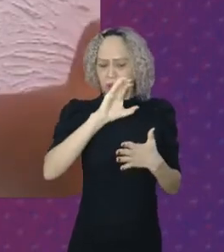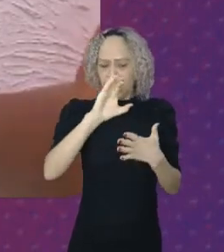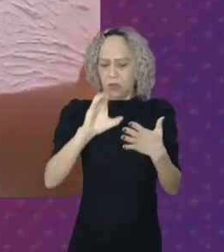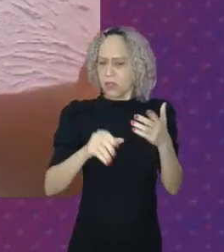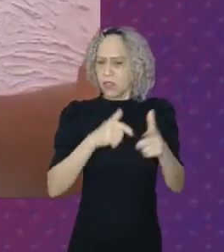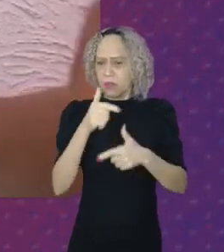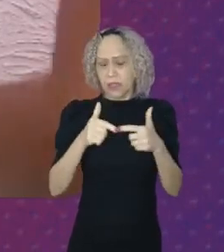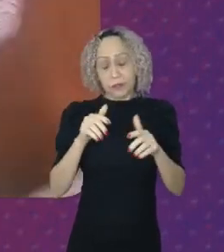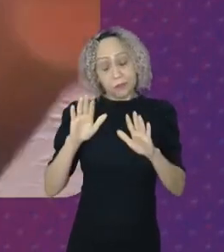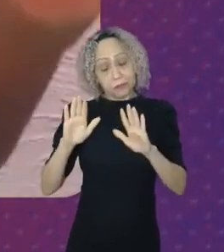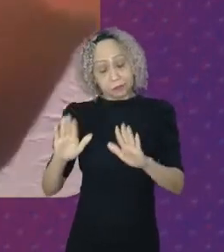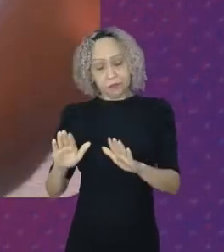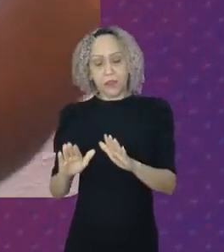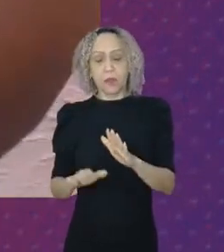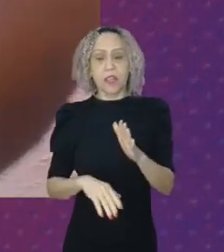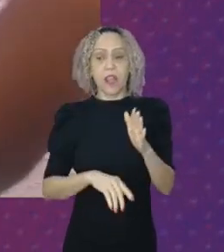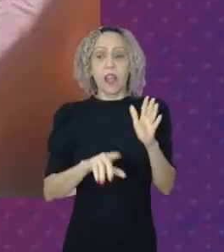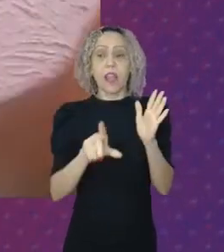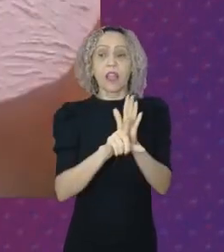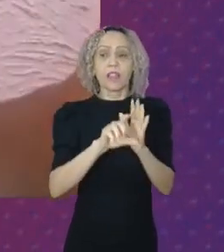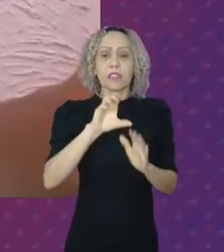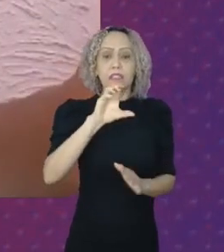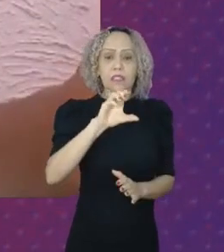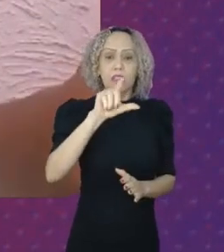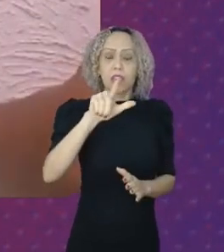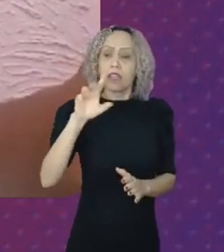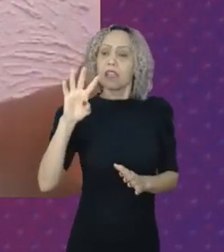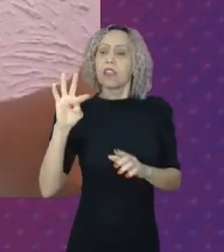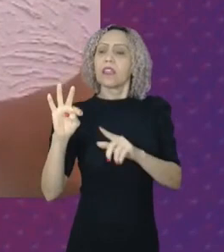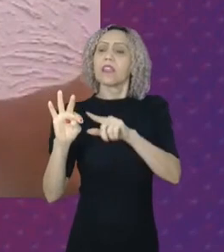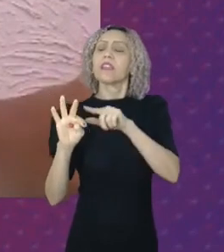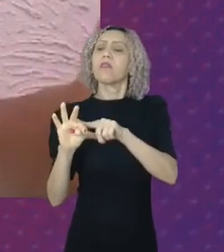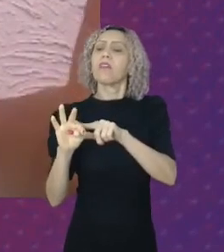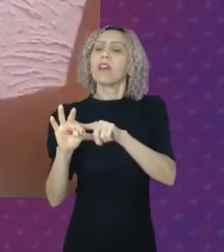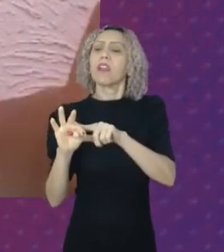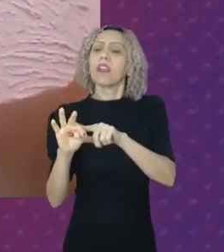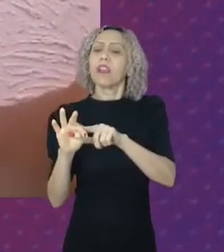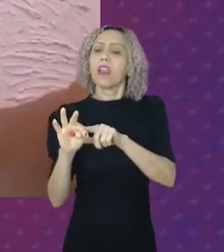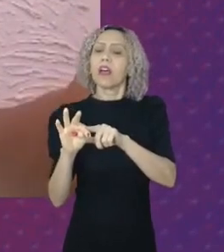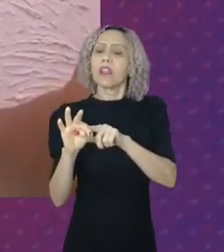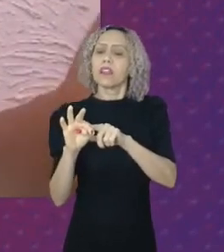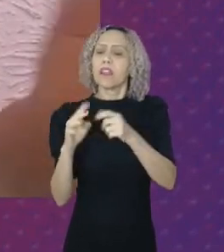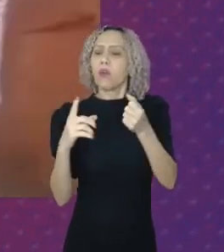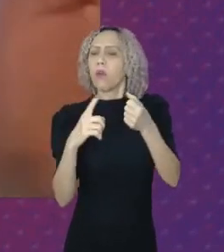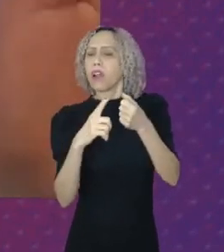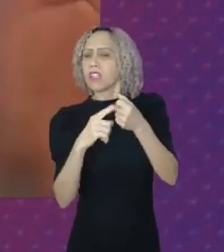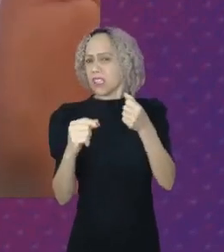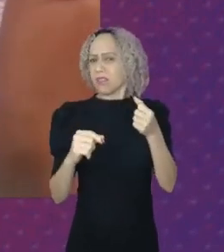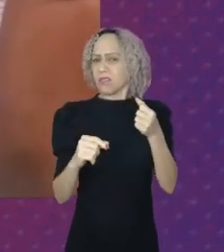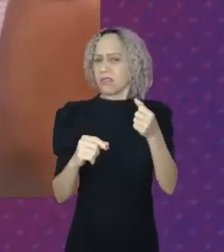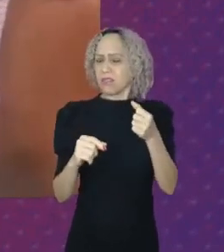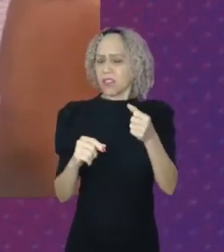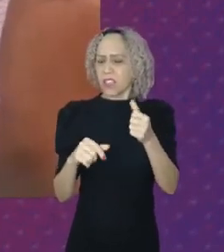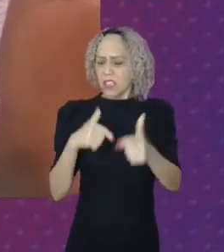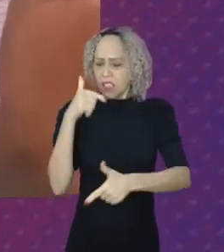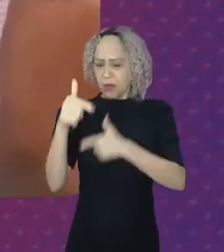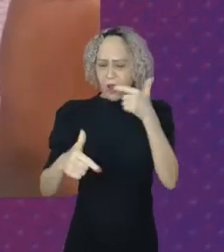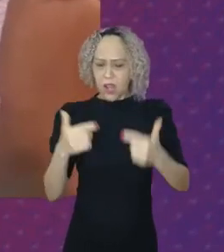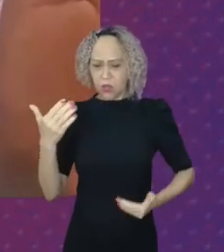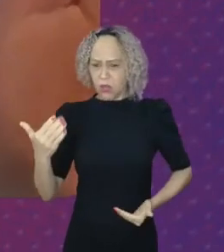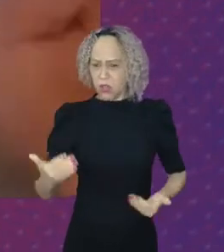CLT tem uma cláusulazinha, algumas coisas certas, trabalhadora doméstica. Então, a gente não era considerada como